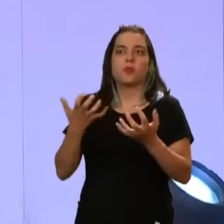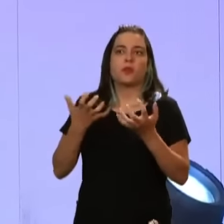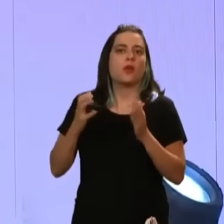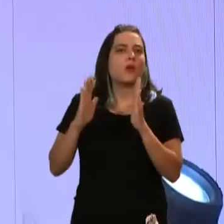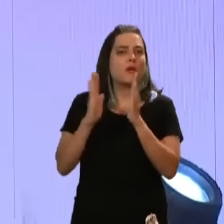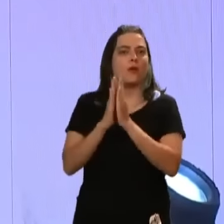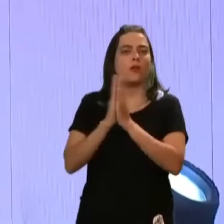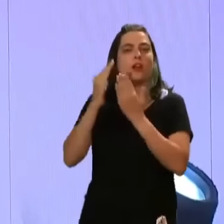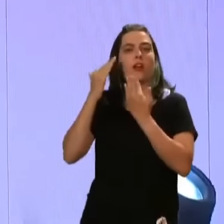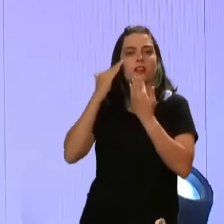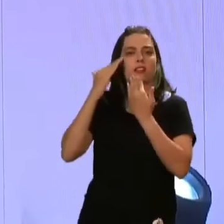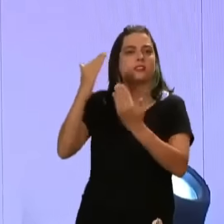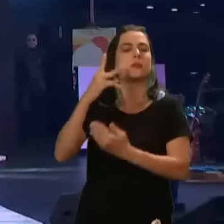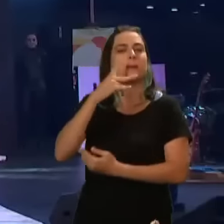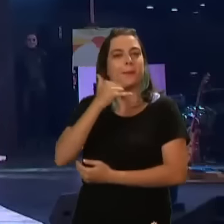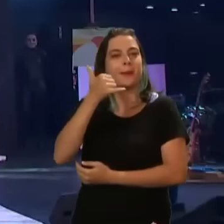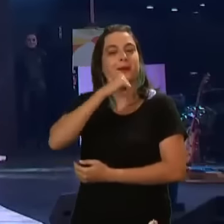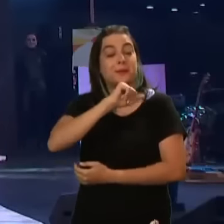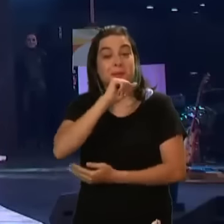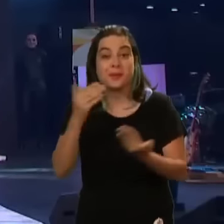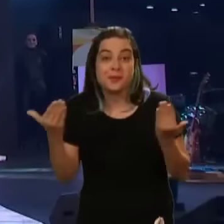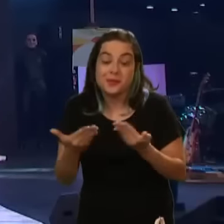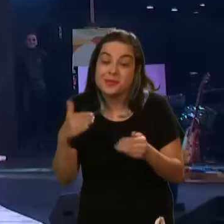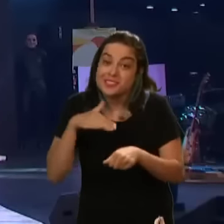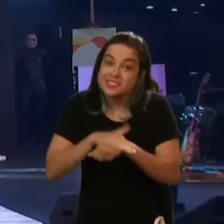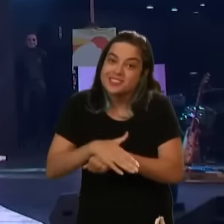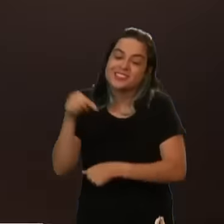meu pai e a minha mãe que estão aqui nessa noite.